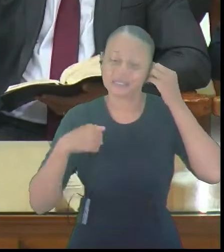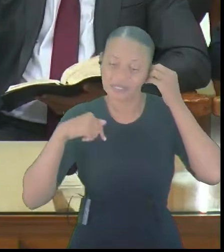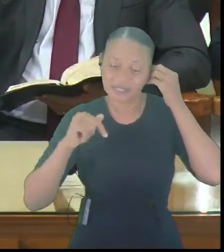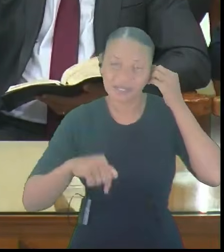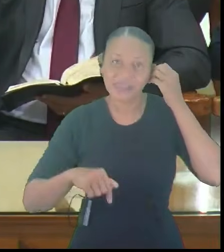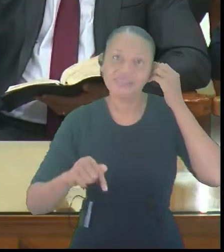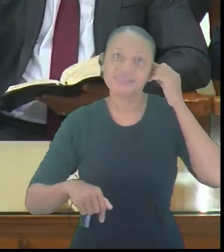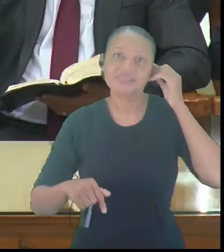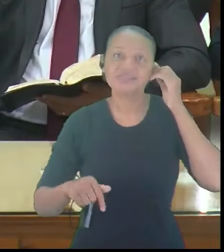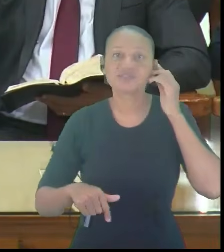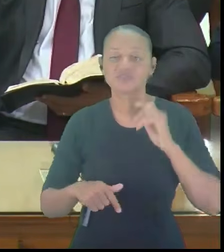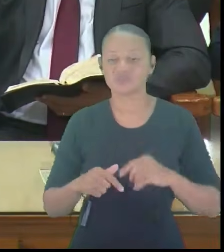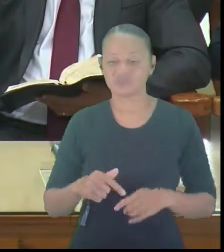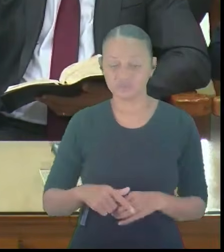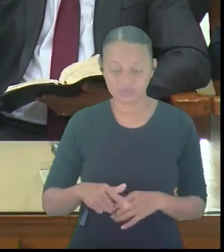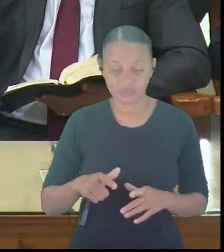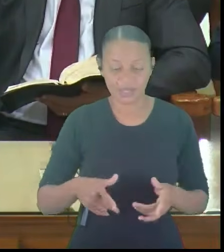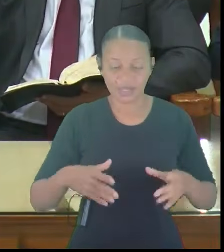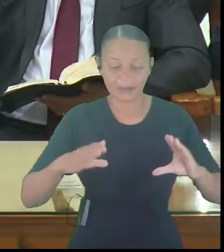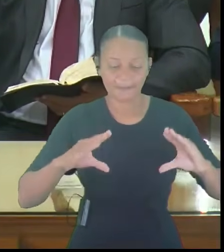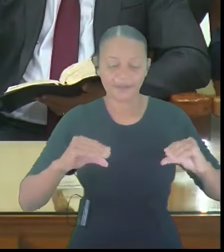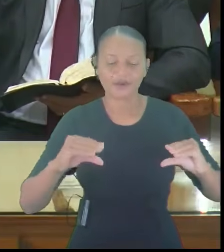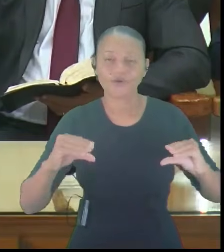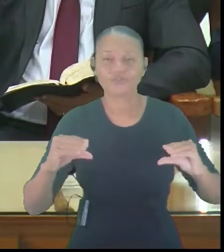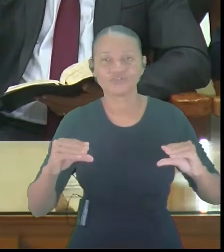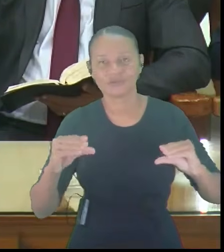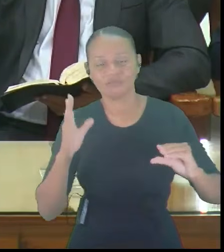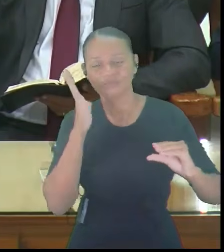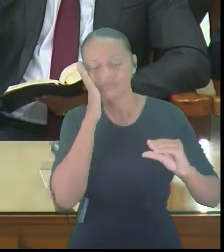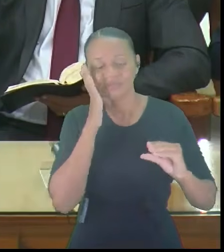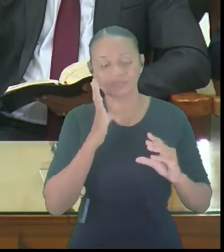das B, era aqueles colchões de capim.